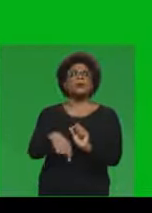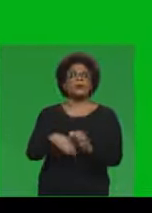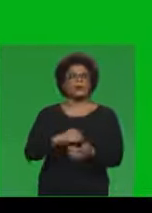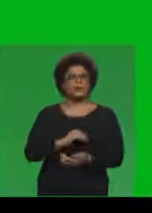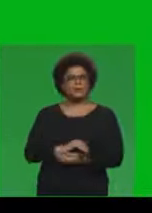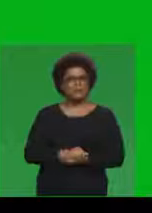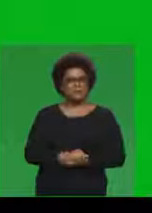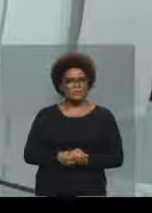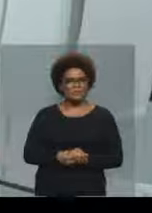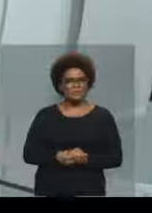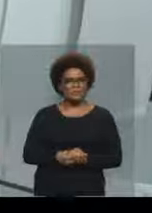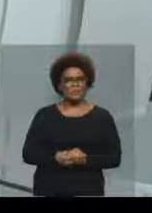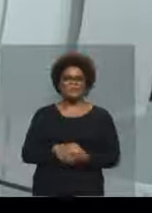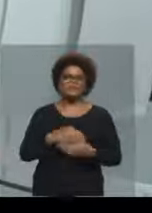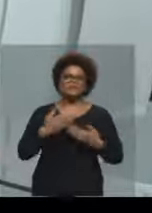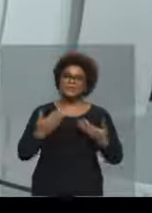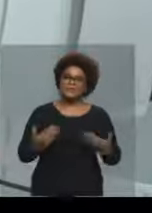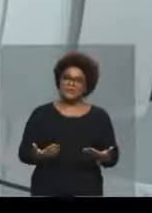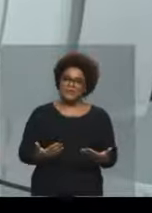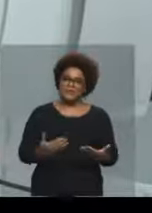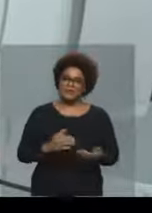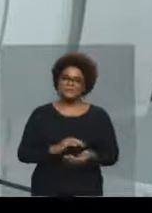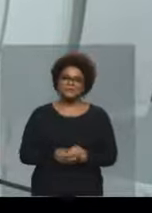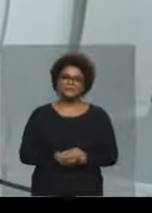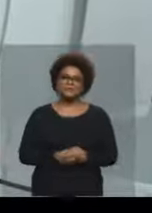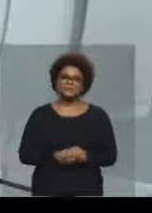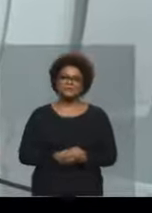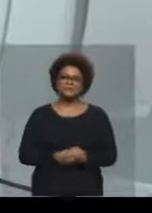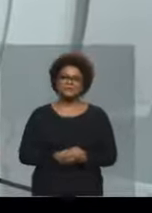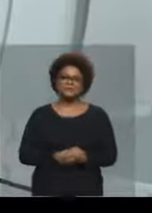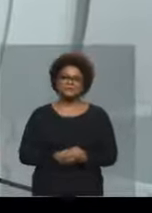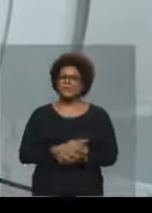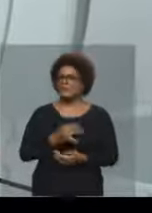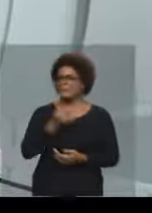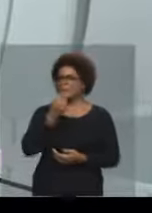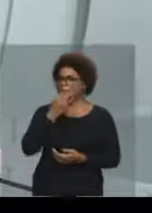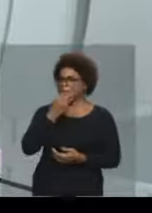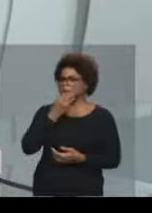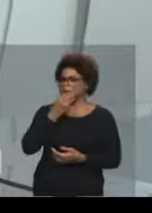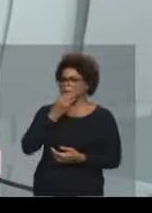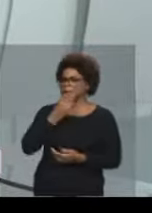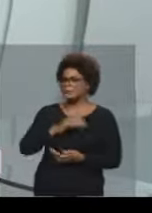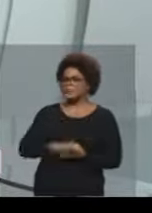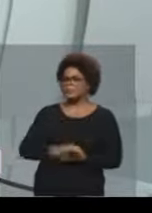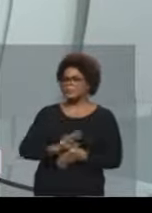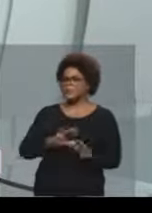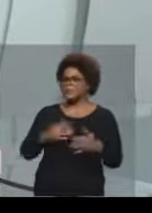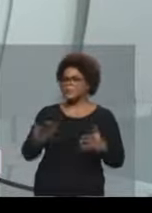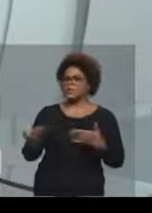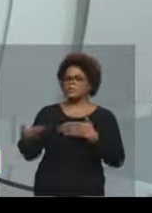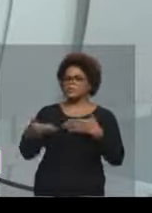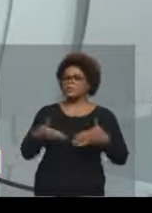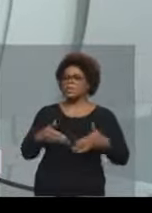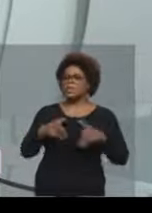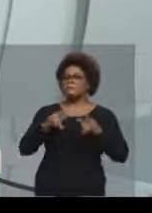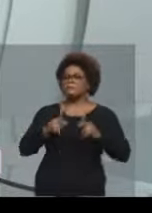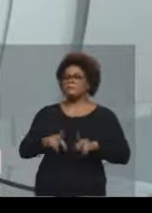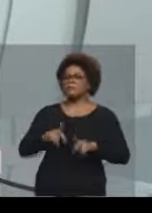expressões do nosso dia a dia. Se um estrangeiro, por exemplo, quando ele chega, ele não vai